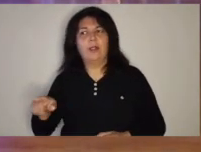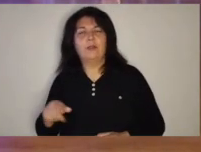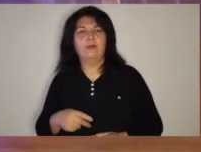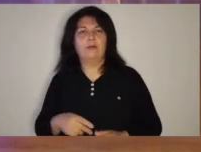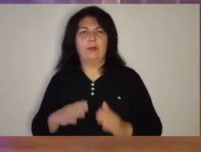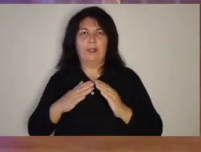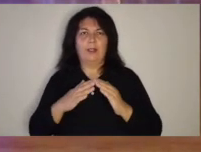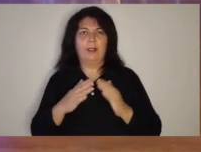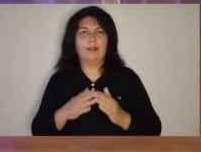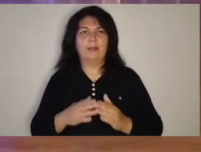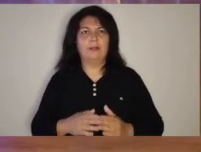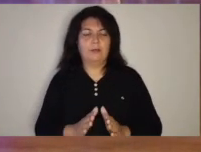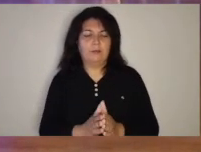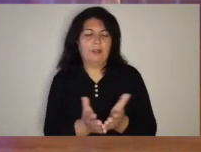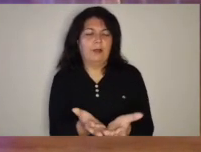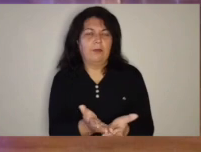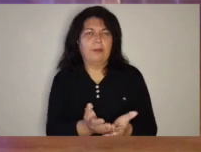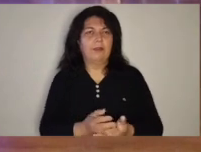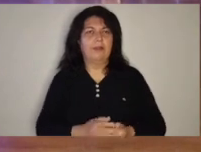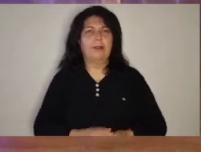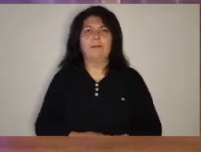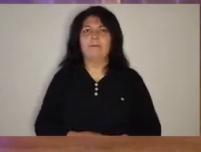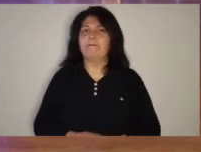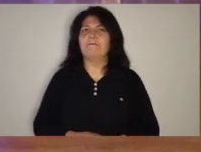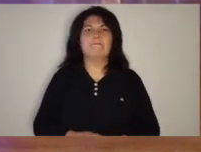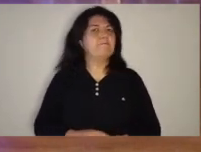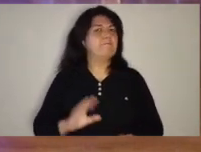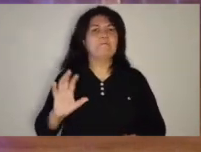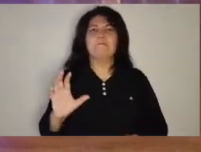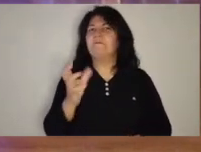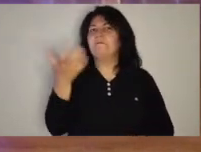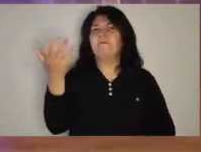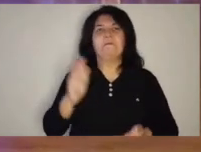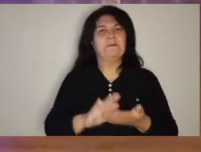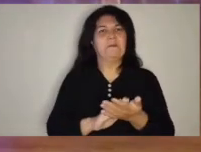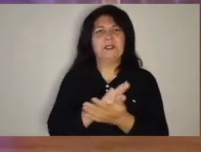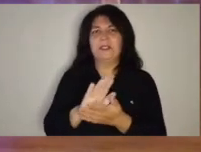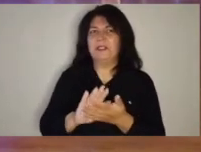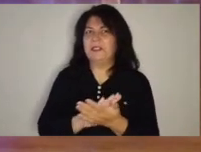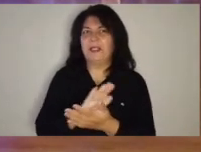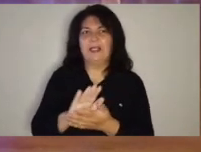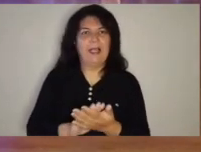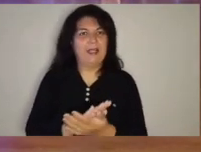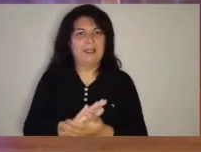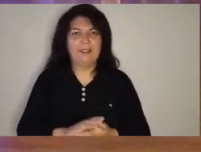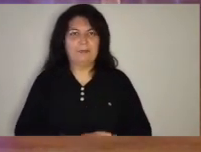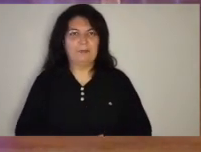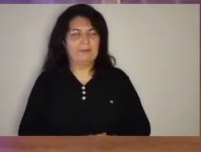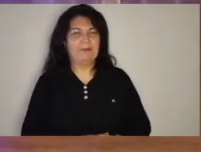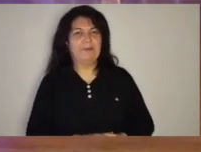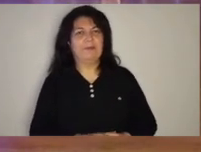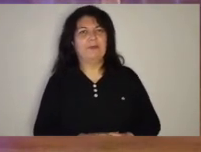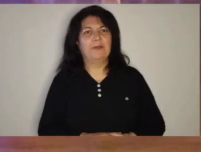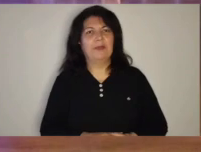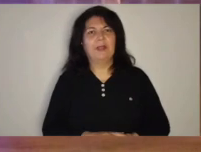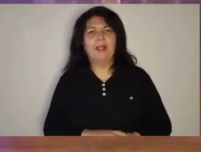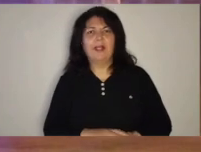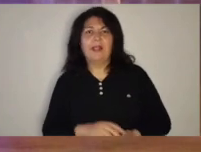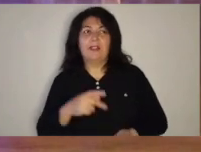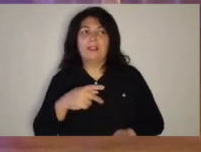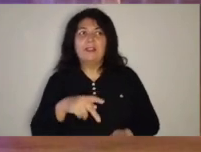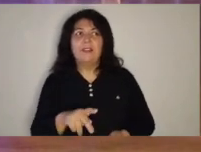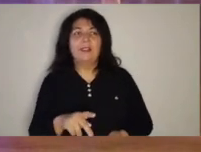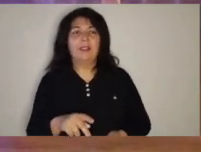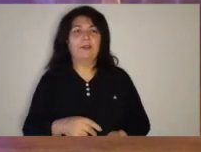praticar a palavra de Deus. Entendeu? Não adianta, irmãos, você deixar uma caixinha de promessa lá no seu serviço.